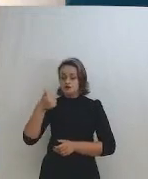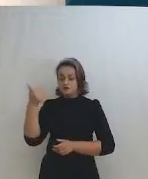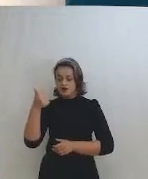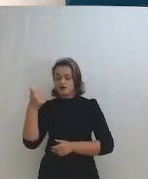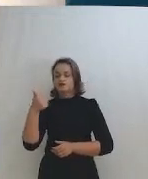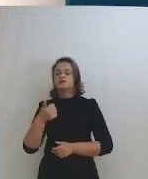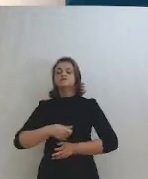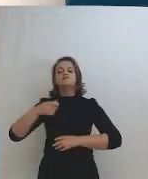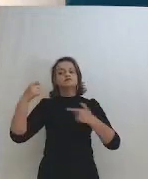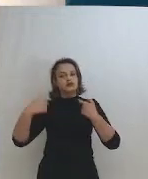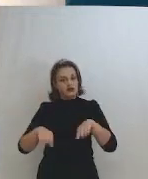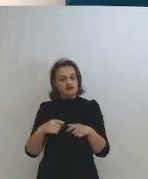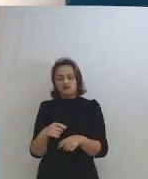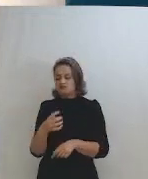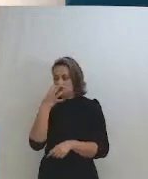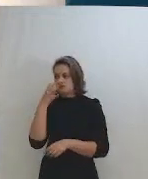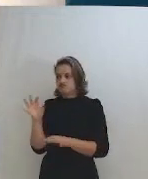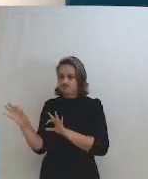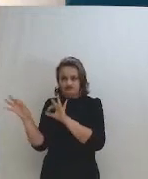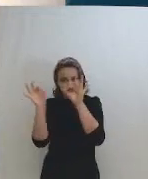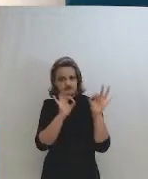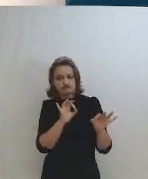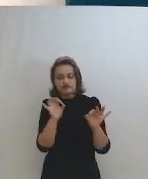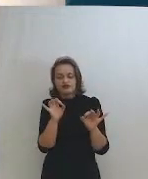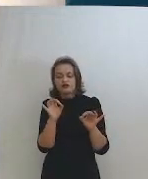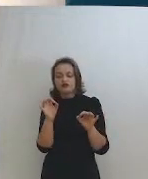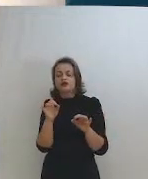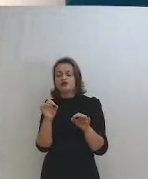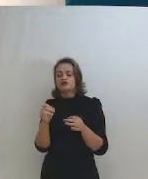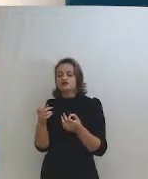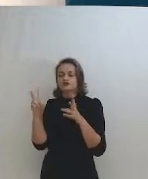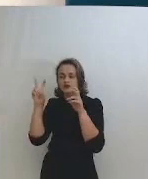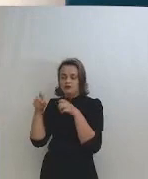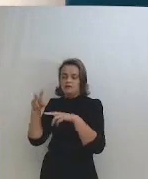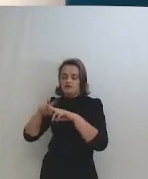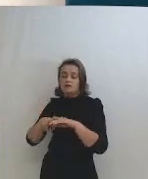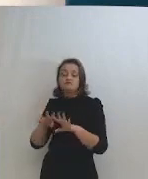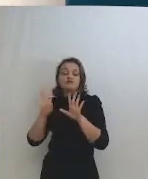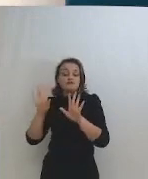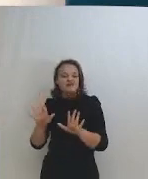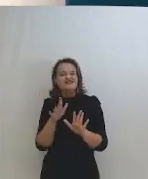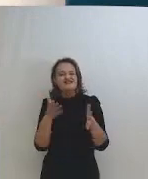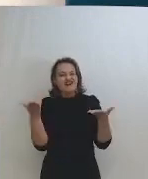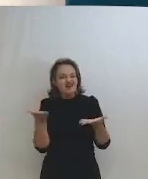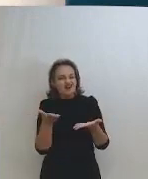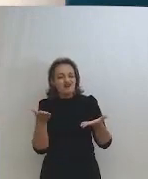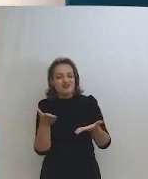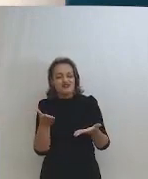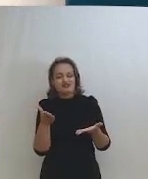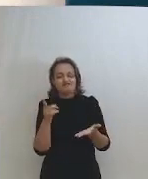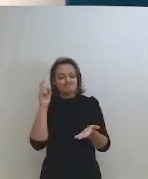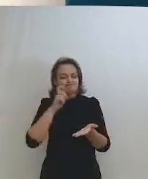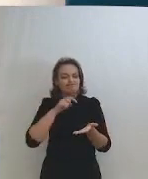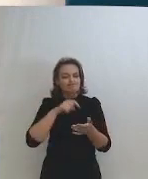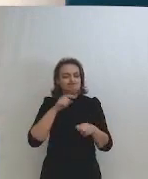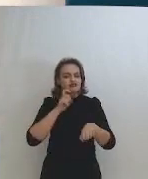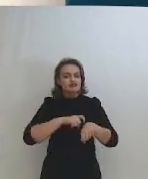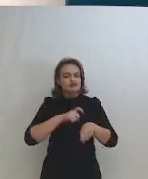e fundamentar a prisão. Aqui me parece que realmente o prazo já se passou,